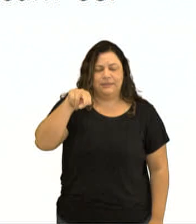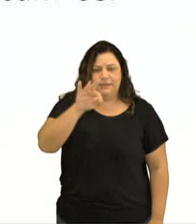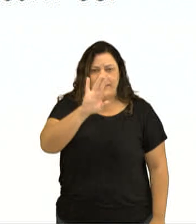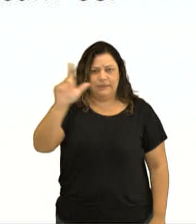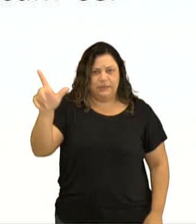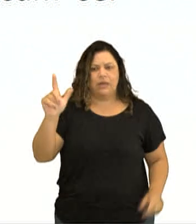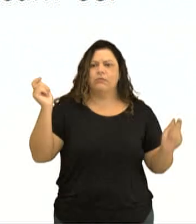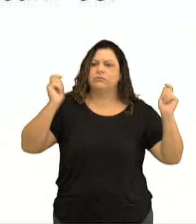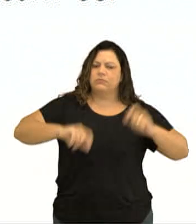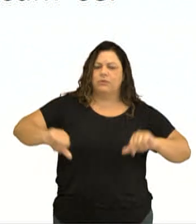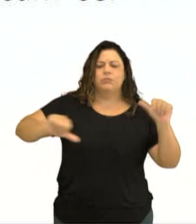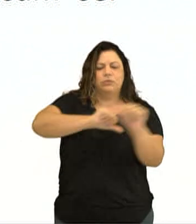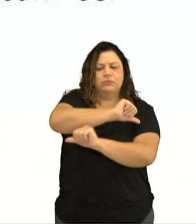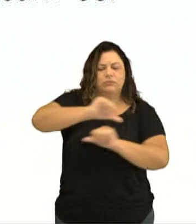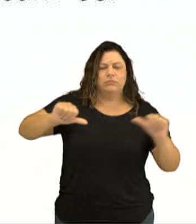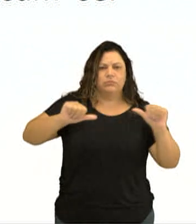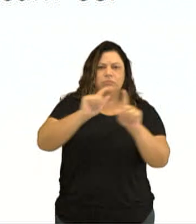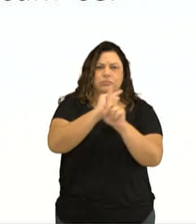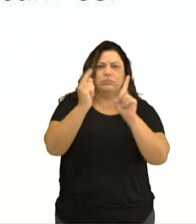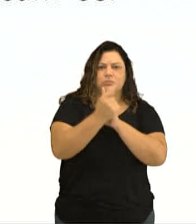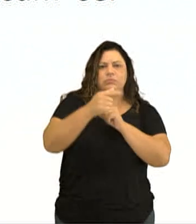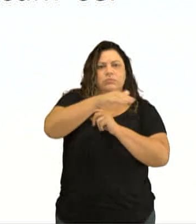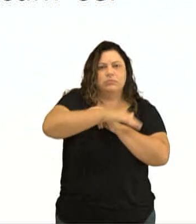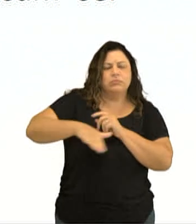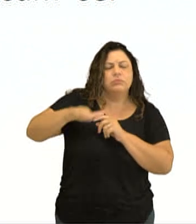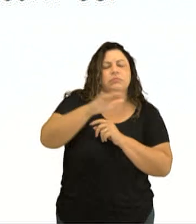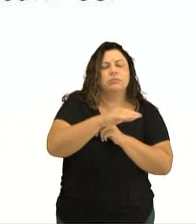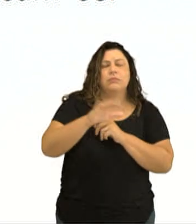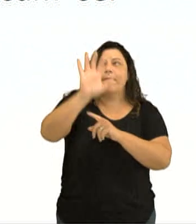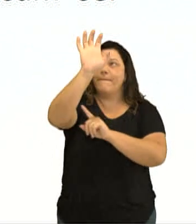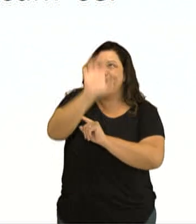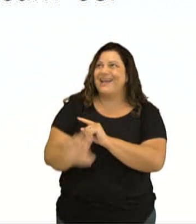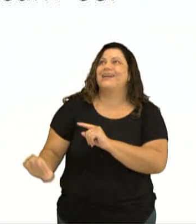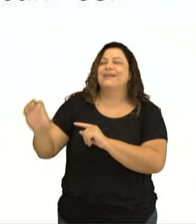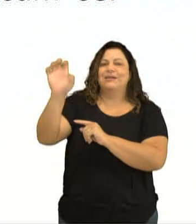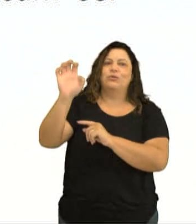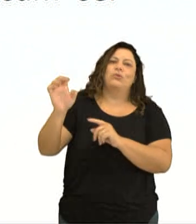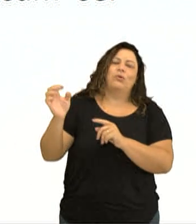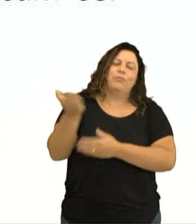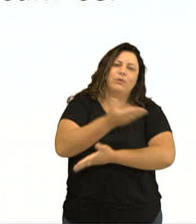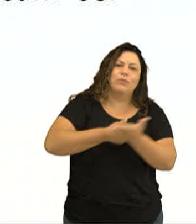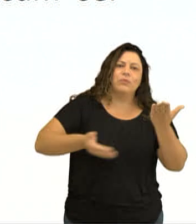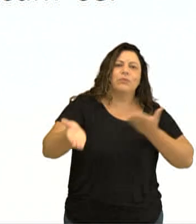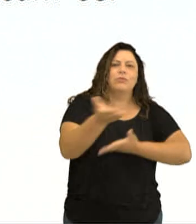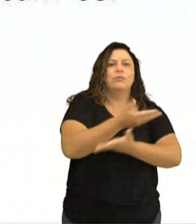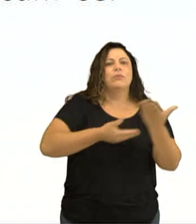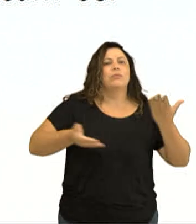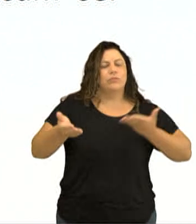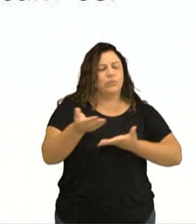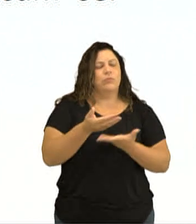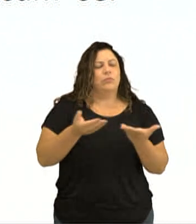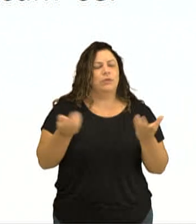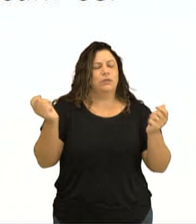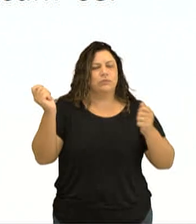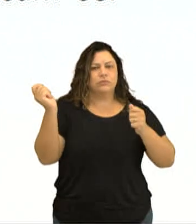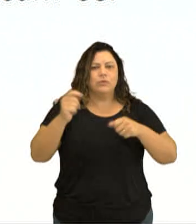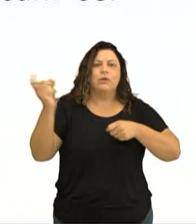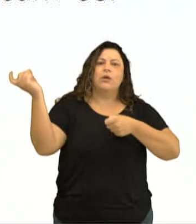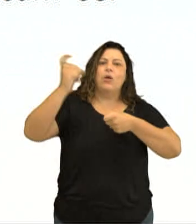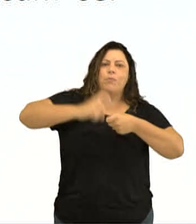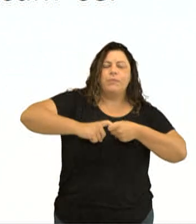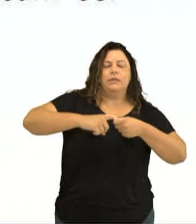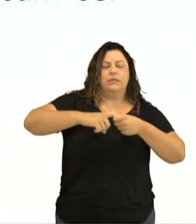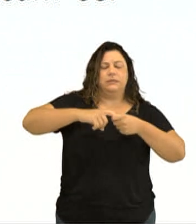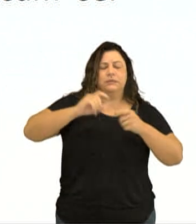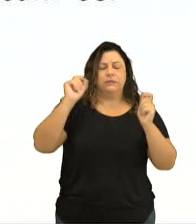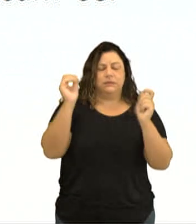se transportar geograficamente para a Europa, convivendo com ou pertencendo à classe